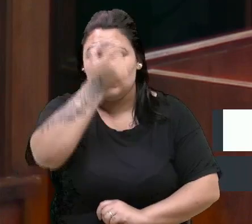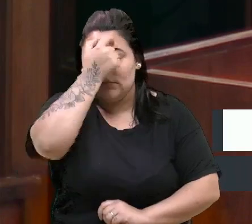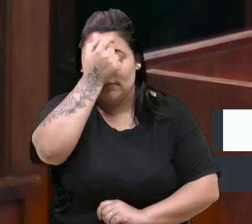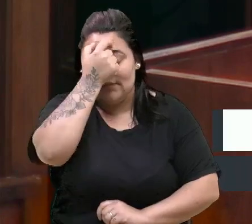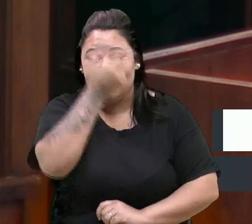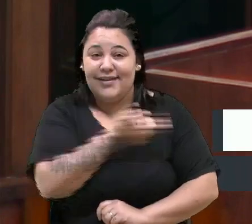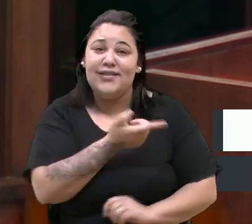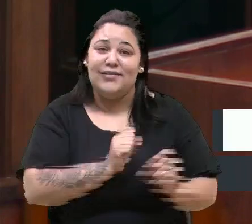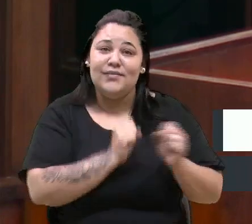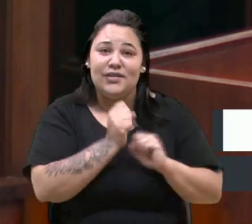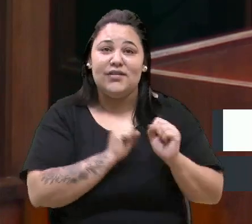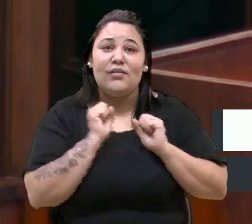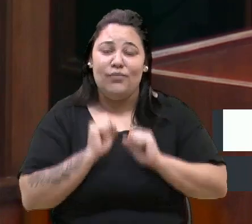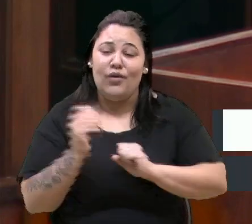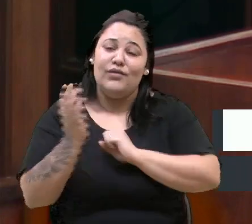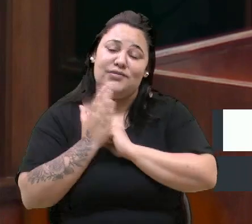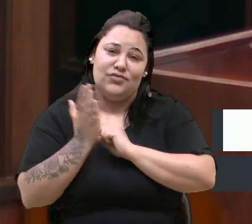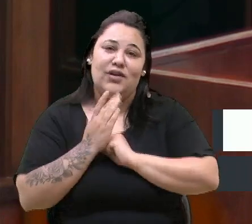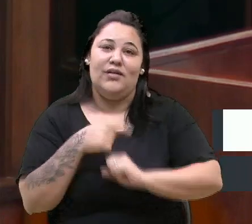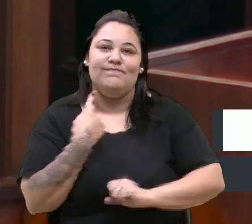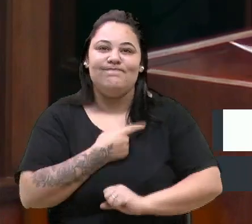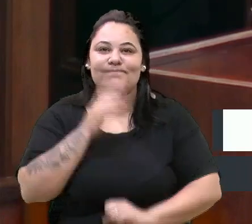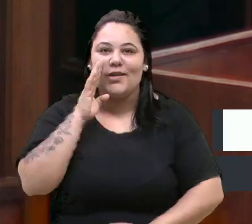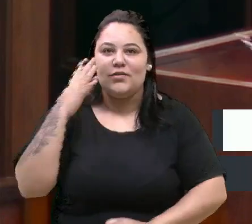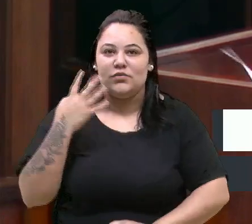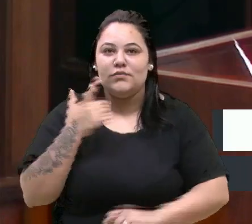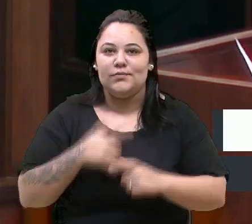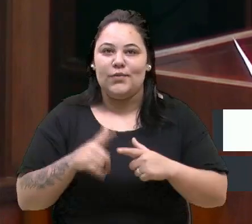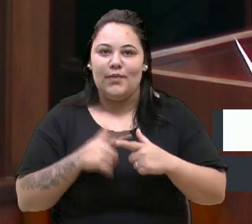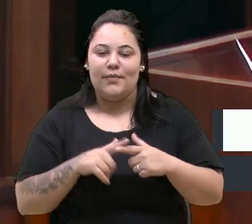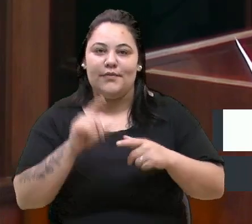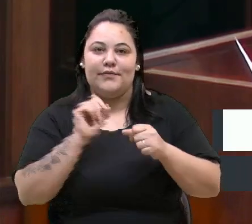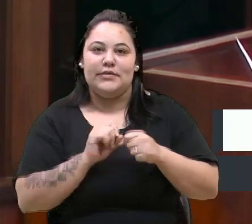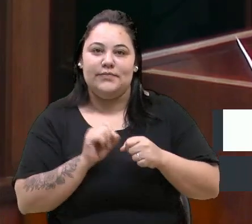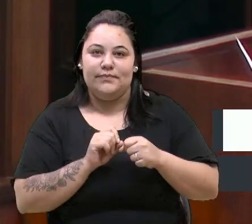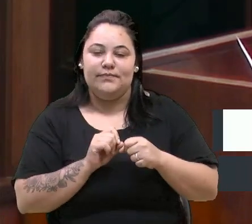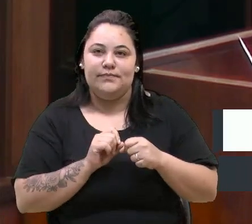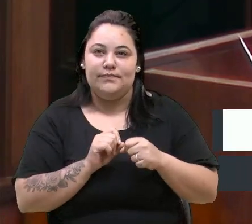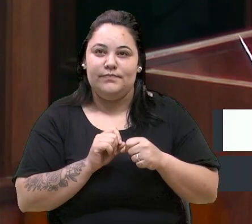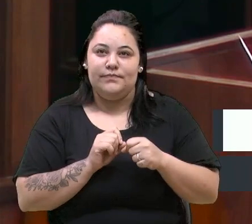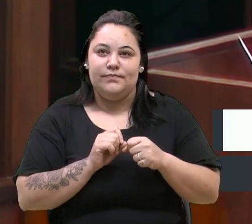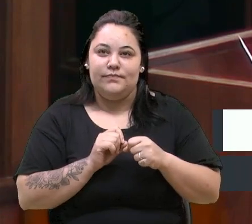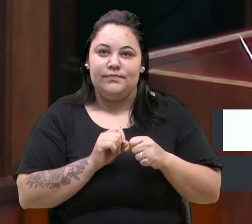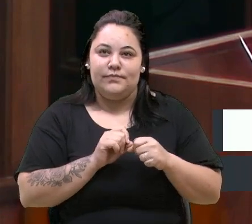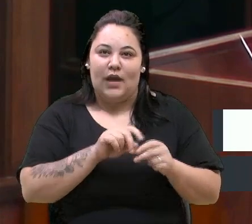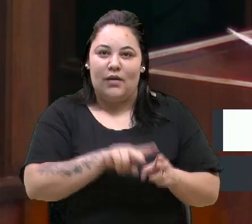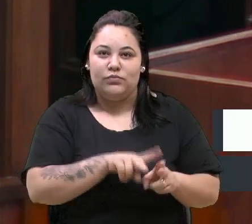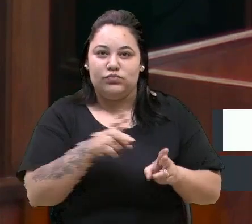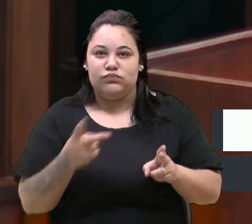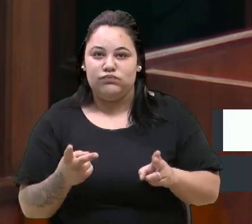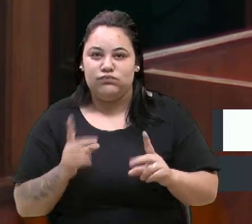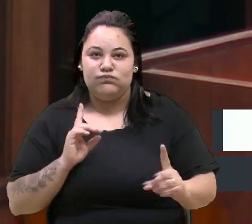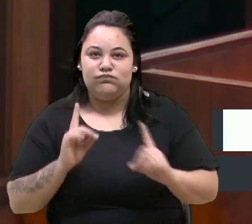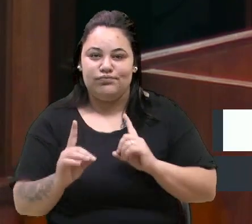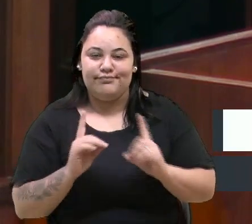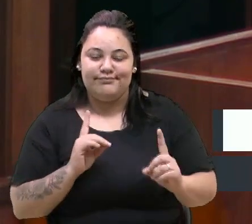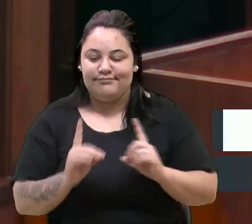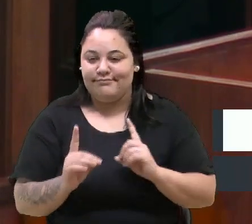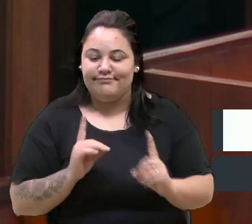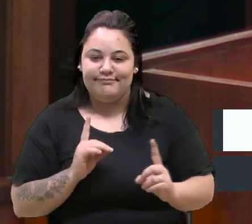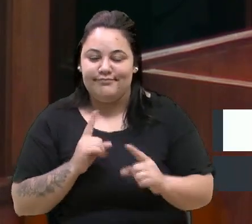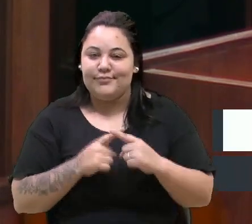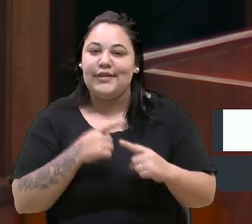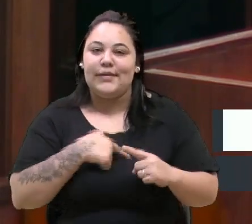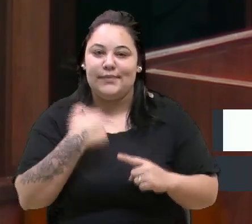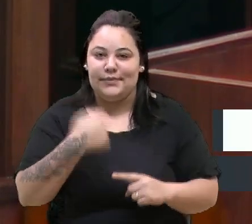que possa vir nos ajudar a fazer essa duplicação, porque tem muita necessidade para Caxias do Sul.